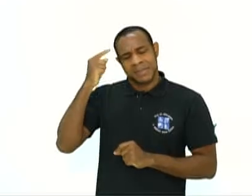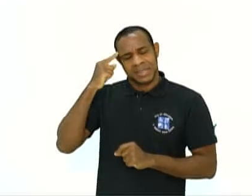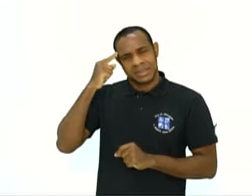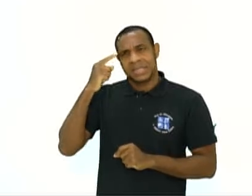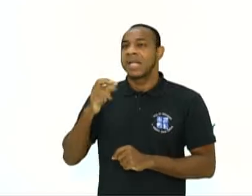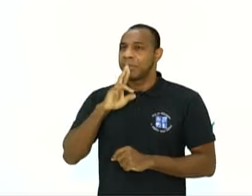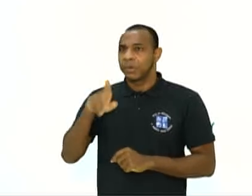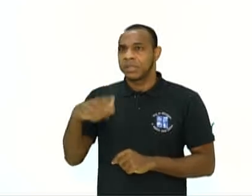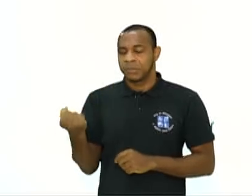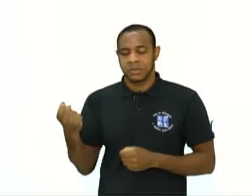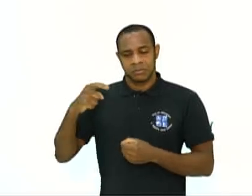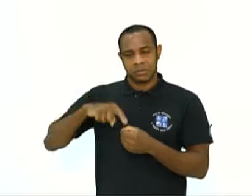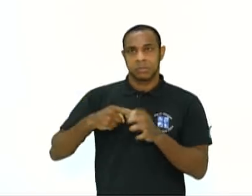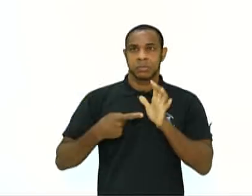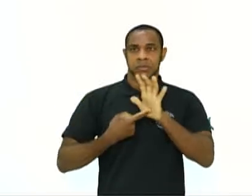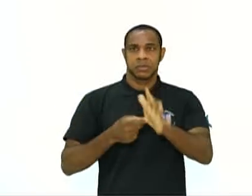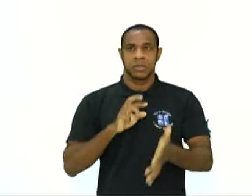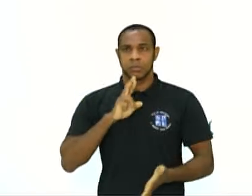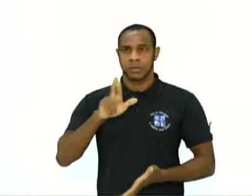pouquinho sobre esse assunto.